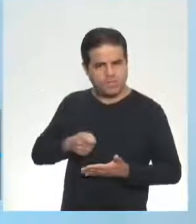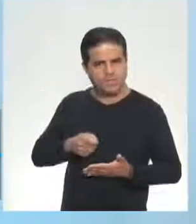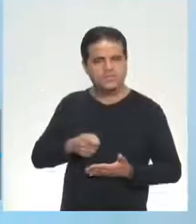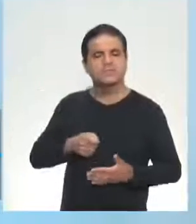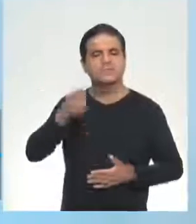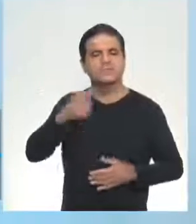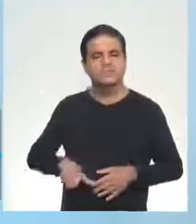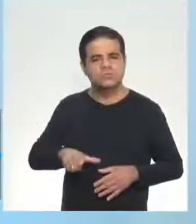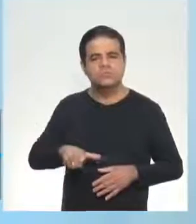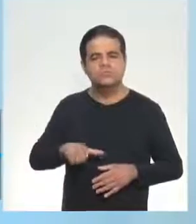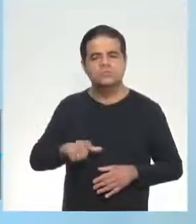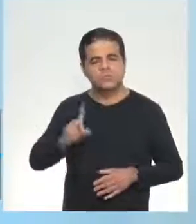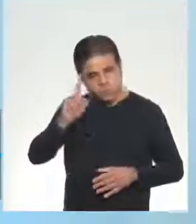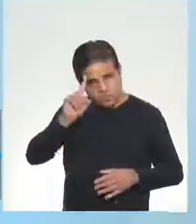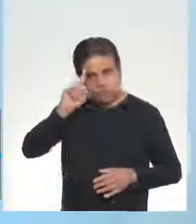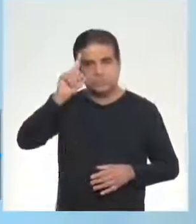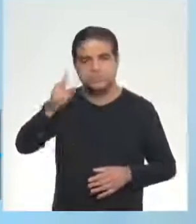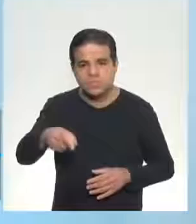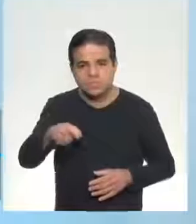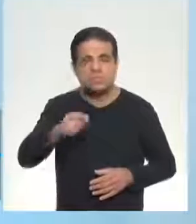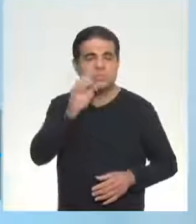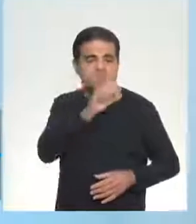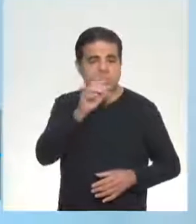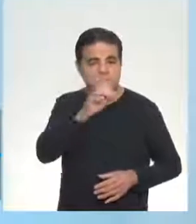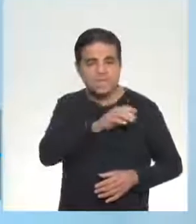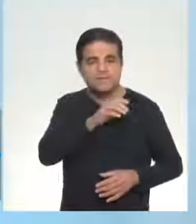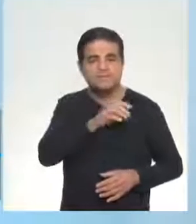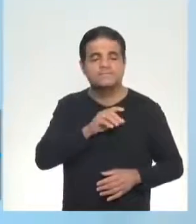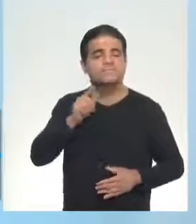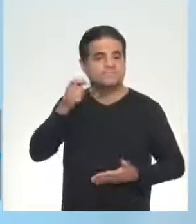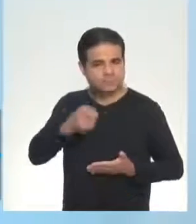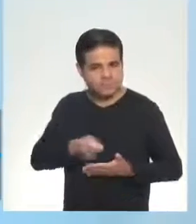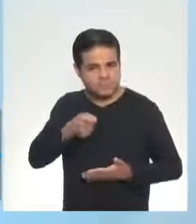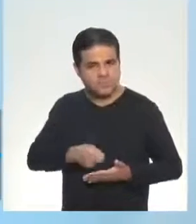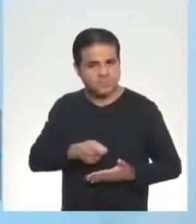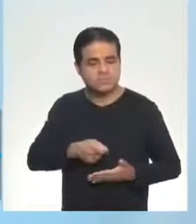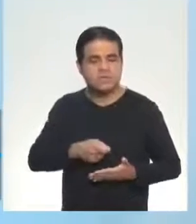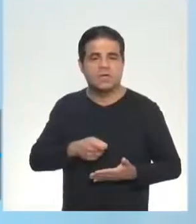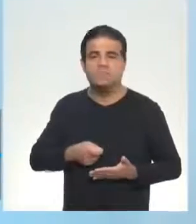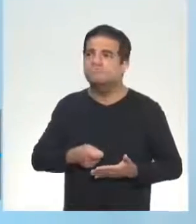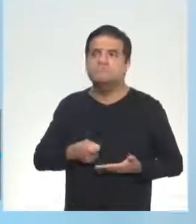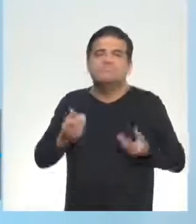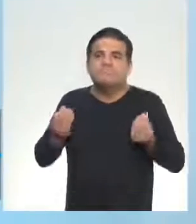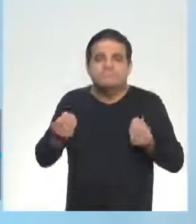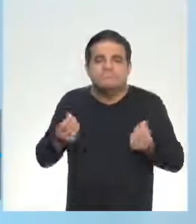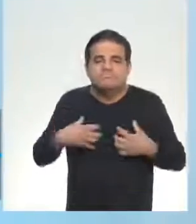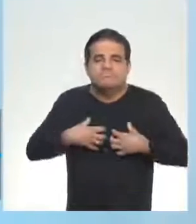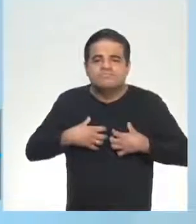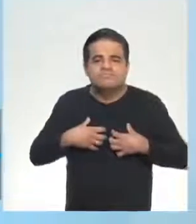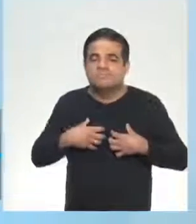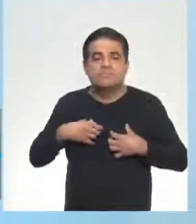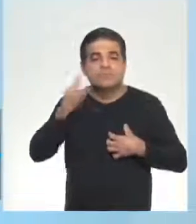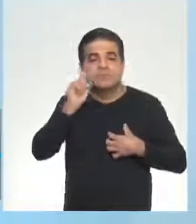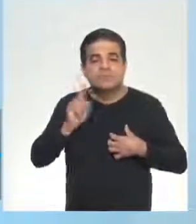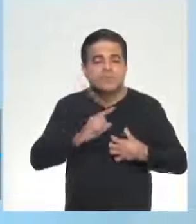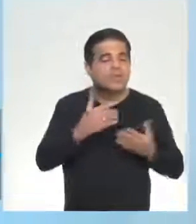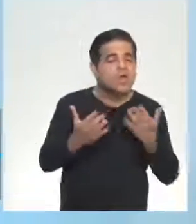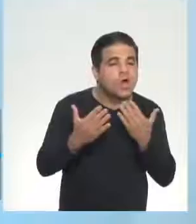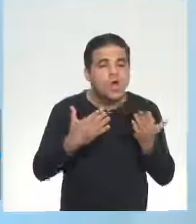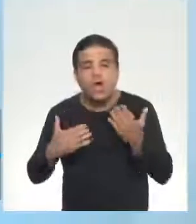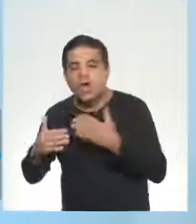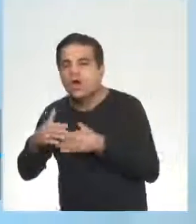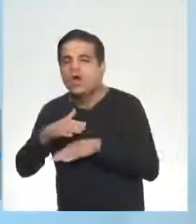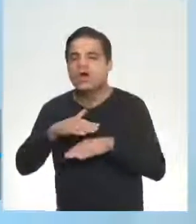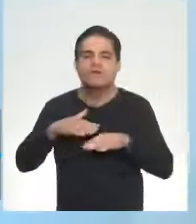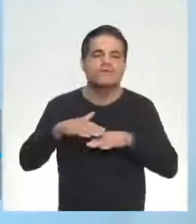de novo, já falou lá, ordenamos com urgência, é obrigação. Então, não está sendo gentil, não está sabendo conversar